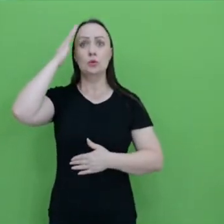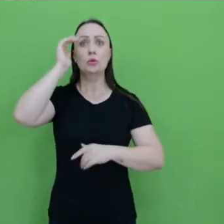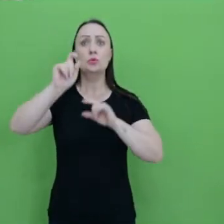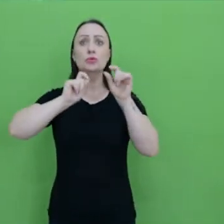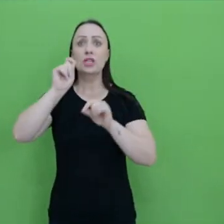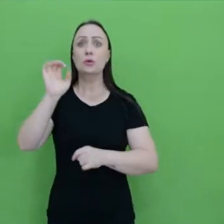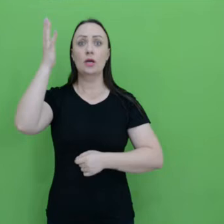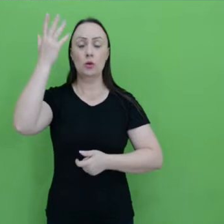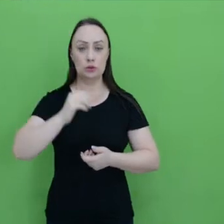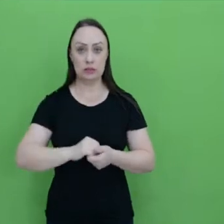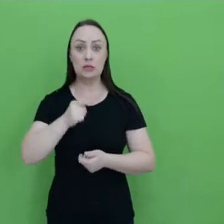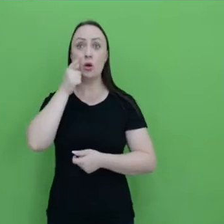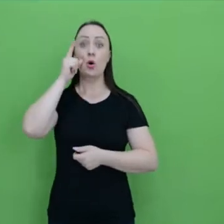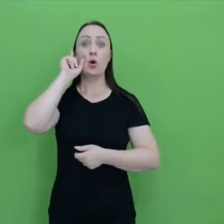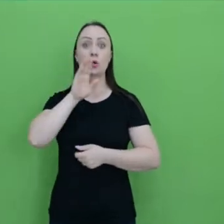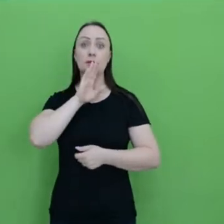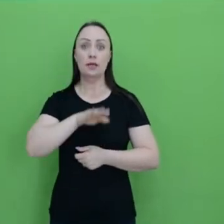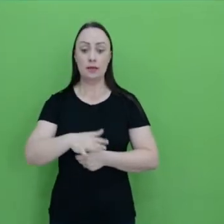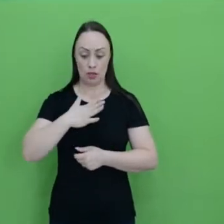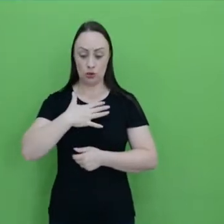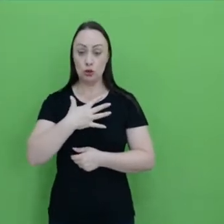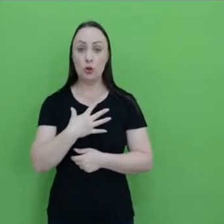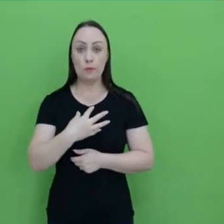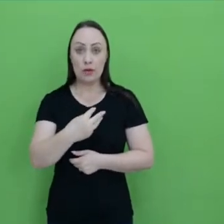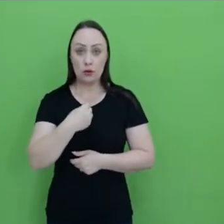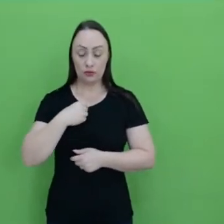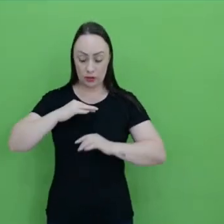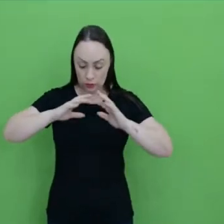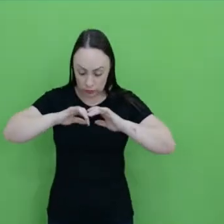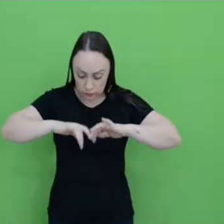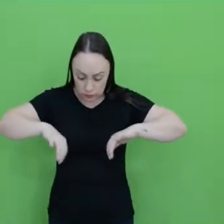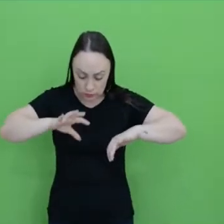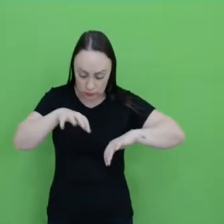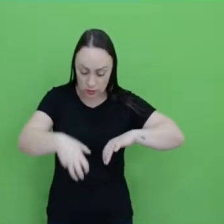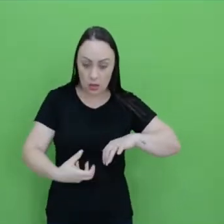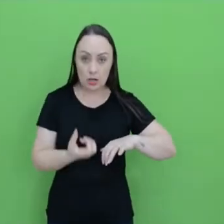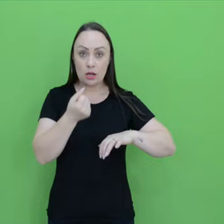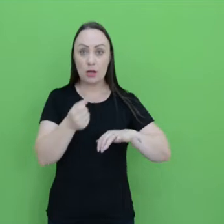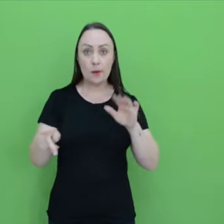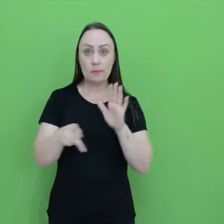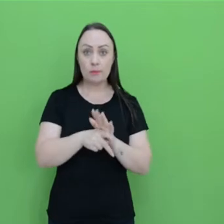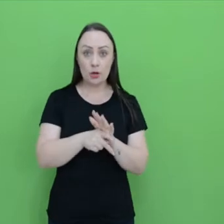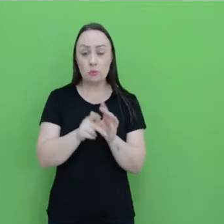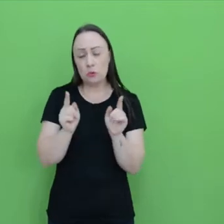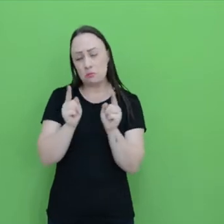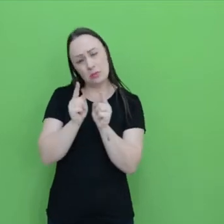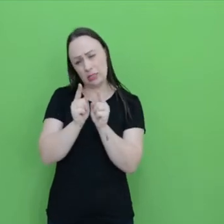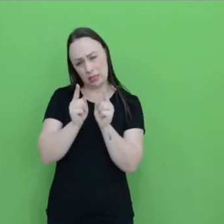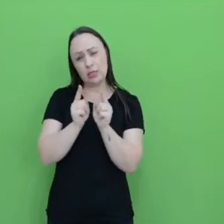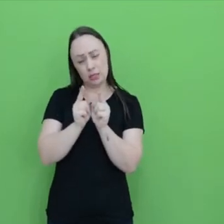sei o que aconteceu. Ontem à tarde, o meu filhinho desenterrou uma criatura como essas, só que